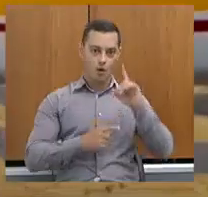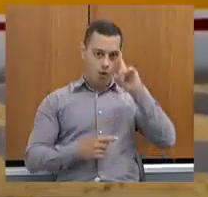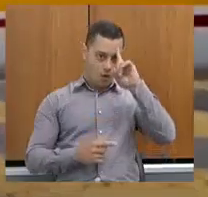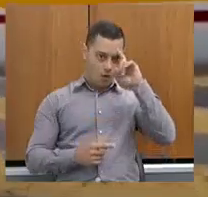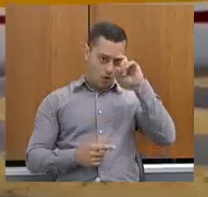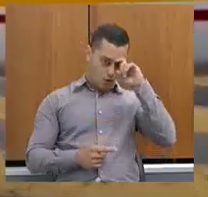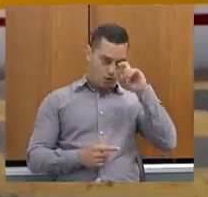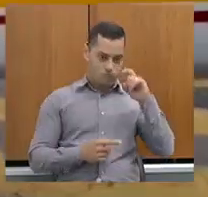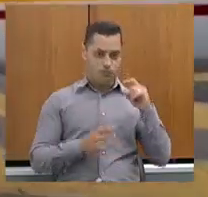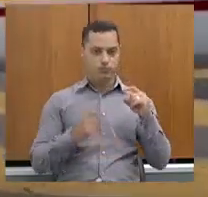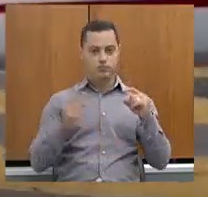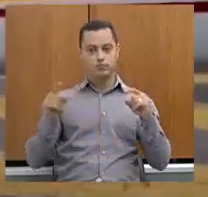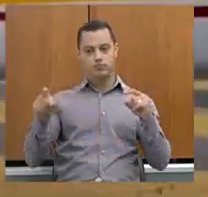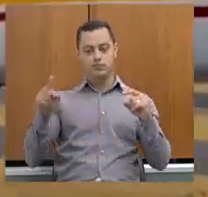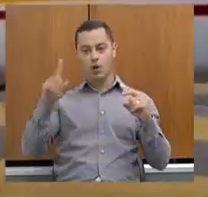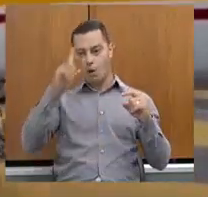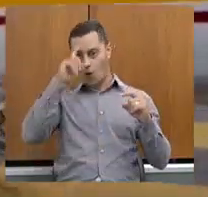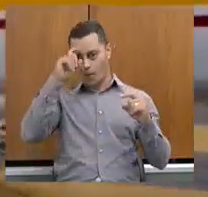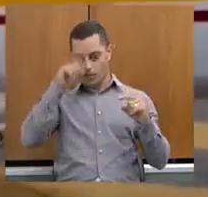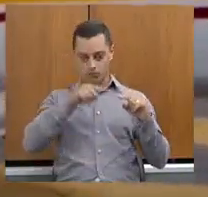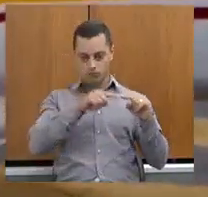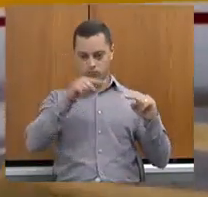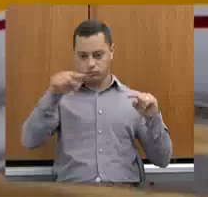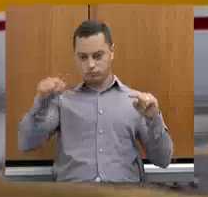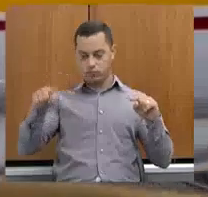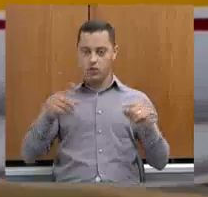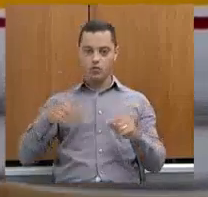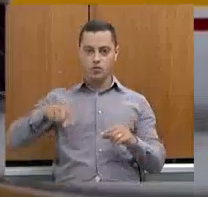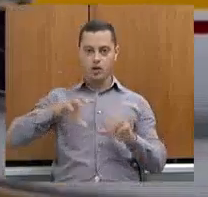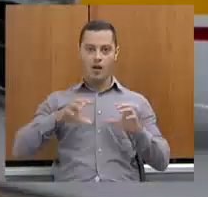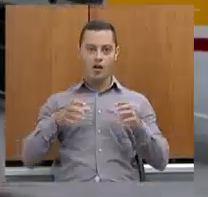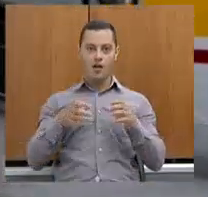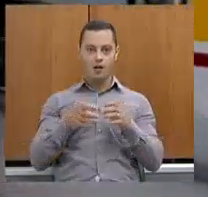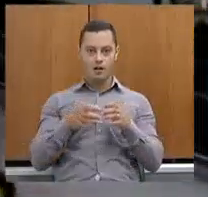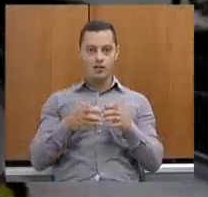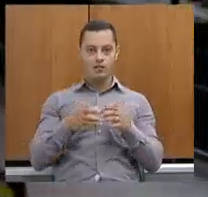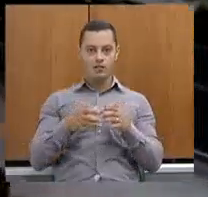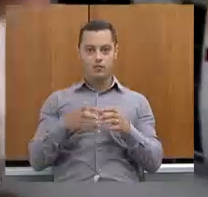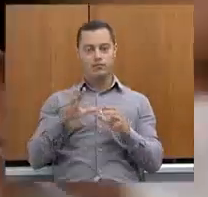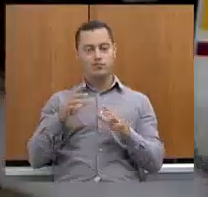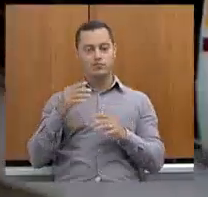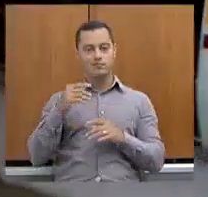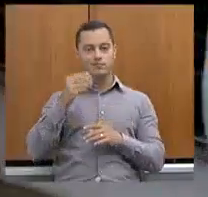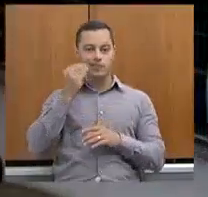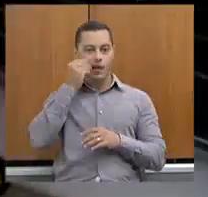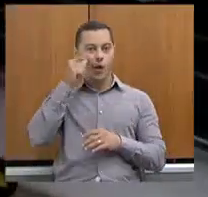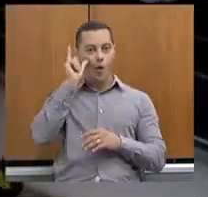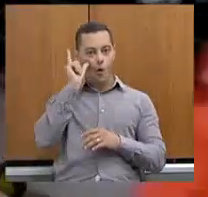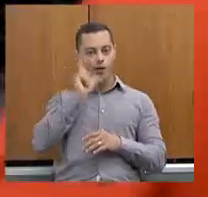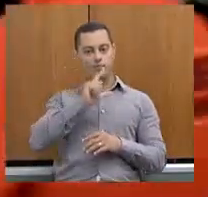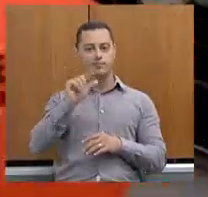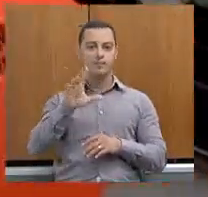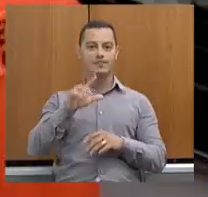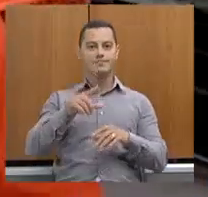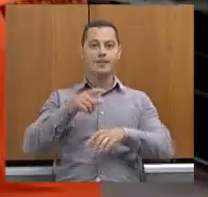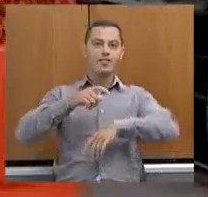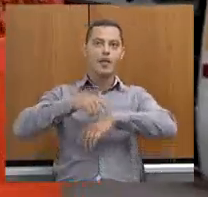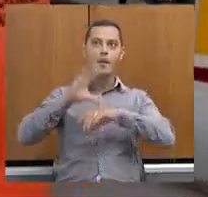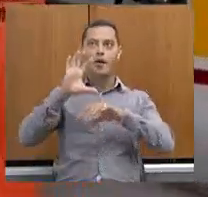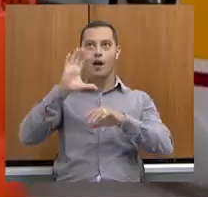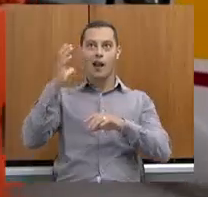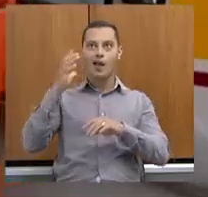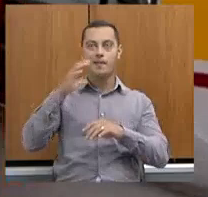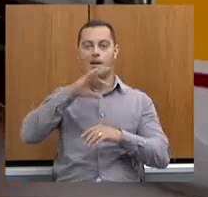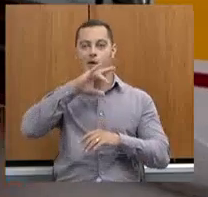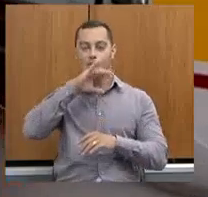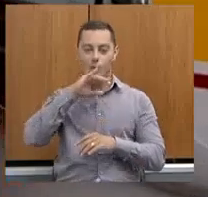o hospital de destino e a nossa equipe inicialmente a gente ia sair ontem mas por condições climáticas nós não conseguimos fazer o voo ontem